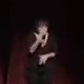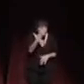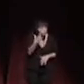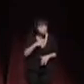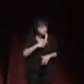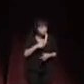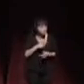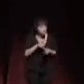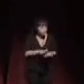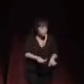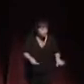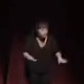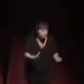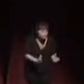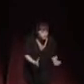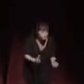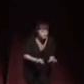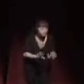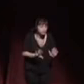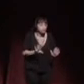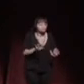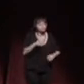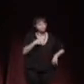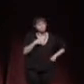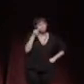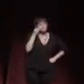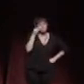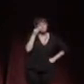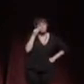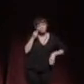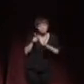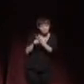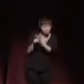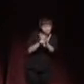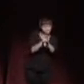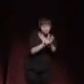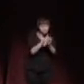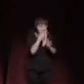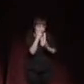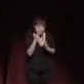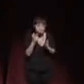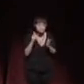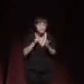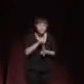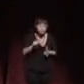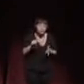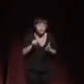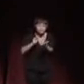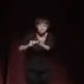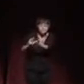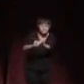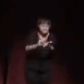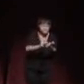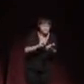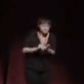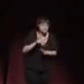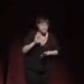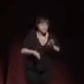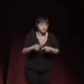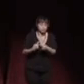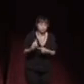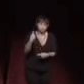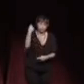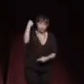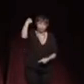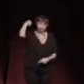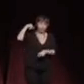eu tentava falar há pouco tempo. Essa forma de desmantelar a linguagem em certa distância cronológica com a